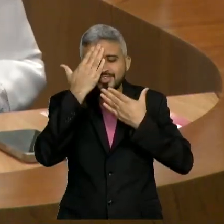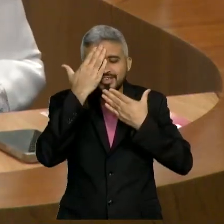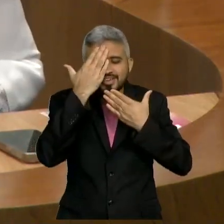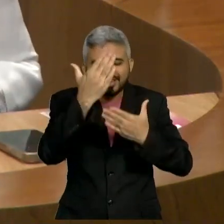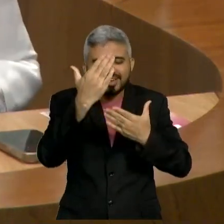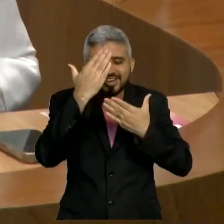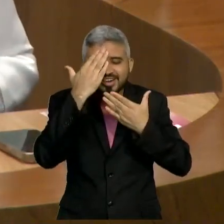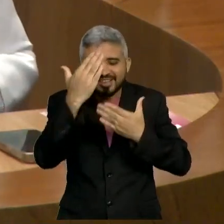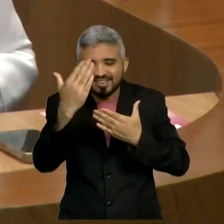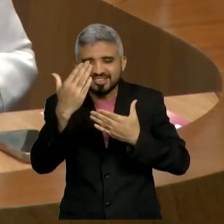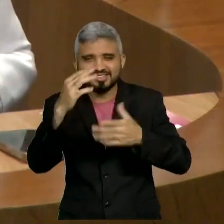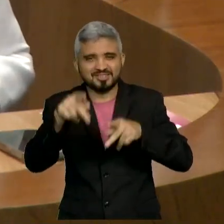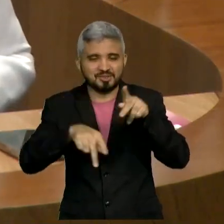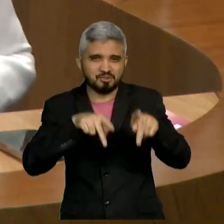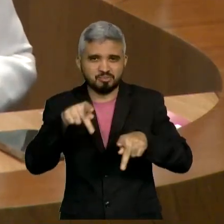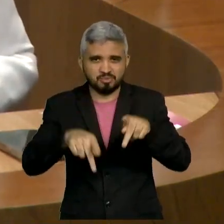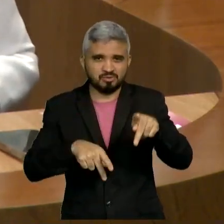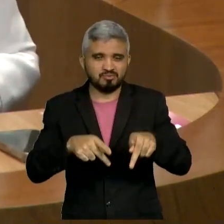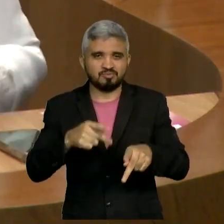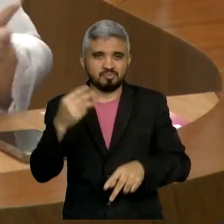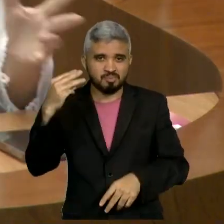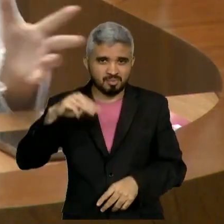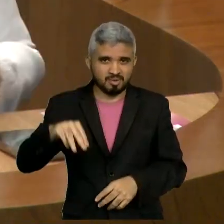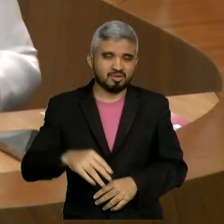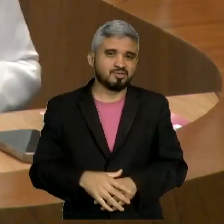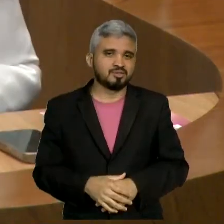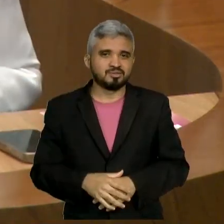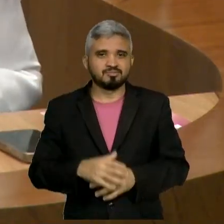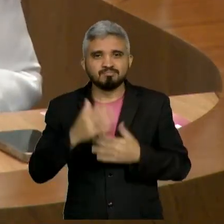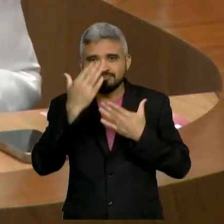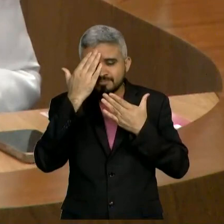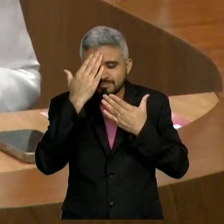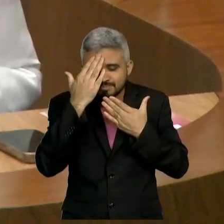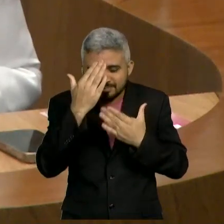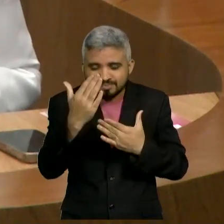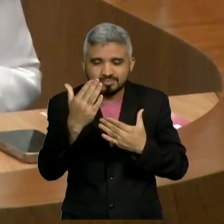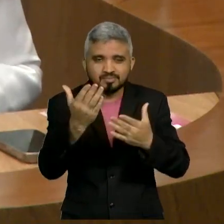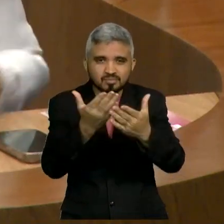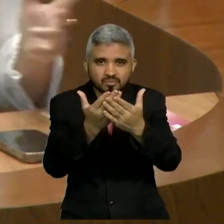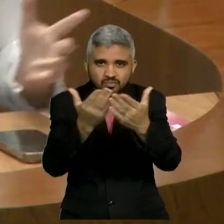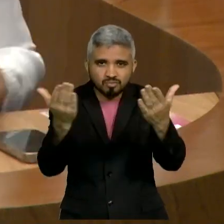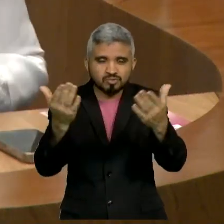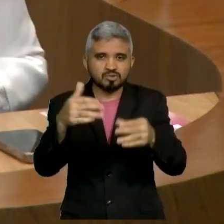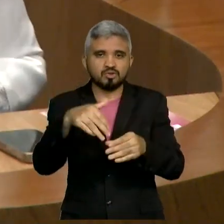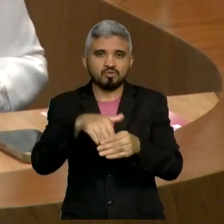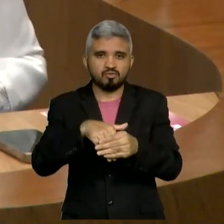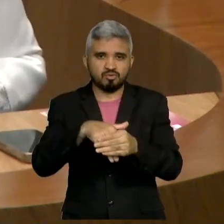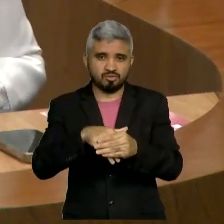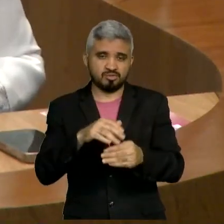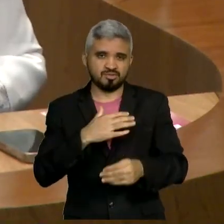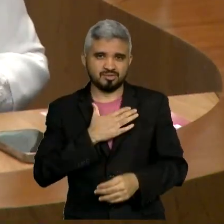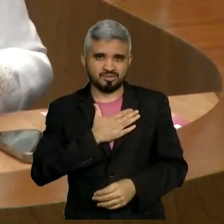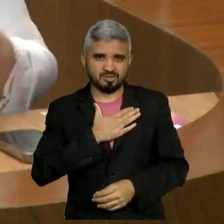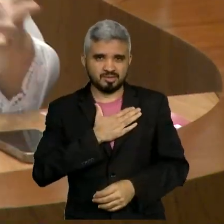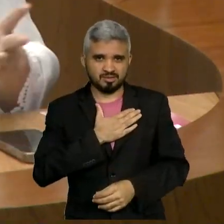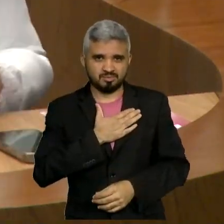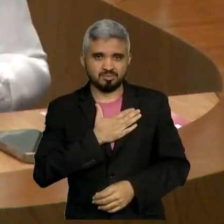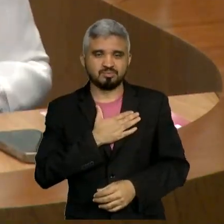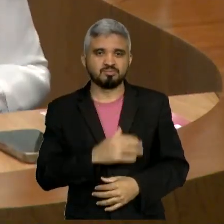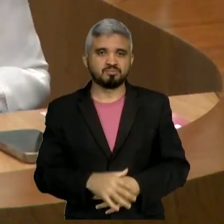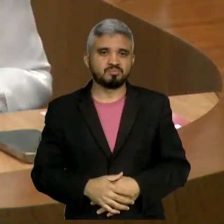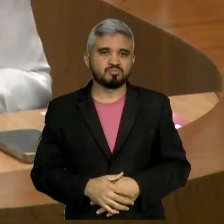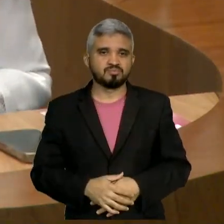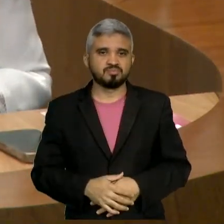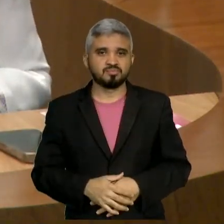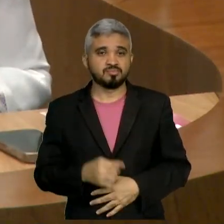a minha gratidão ao povo do Maranhão, principalmente, que me oportunizou estar aqui nessa casa e ter